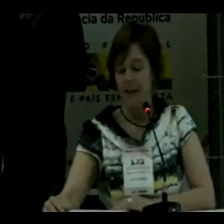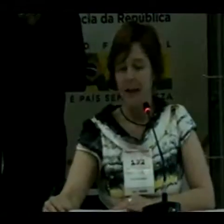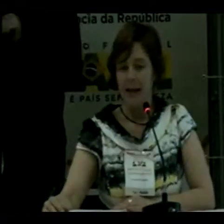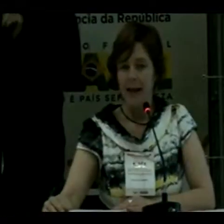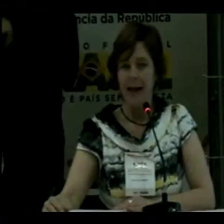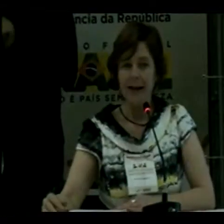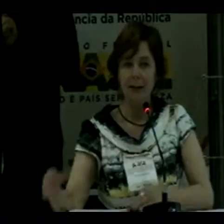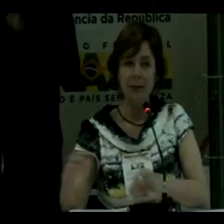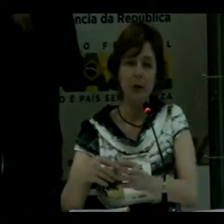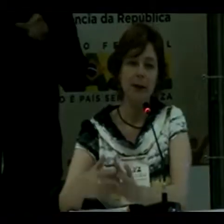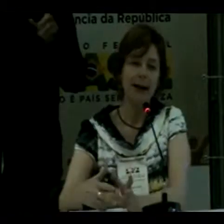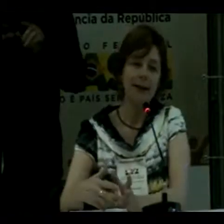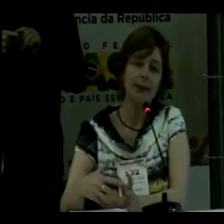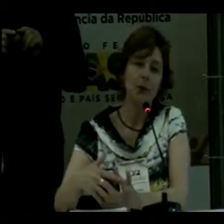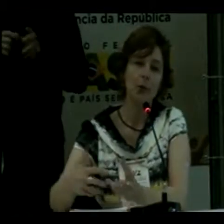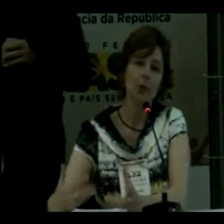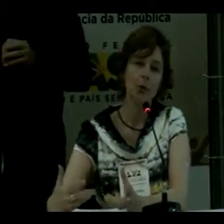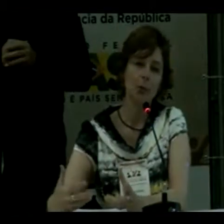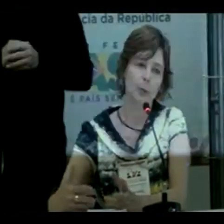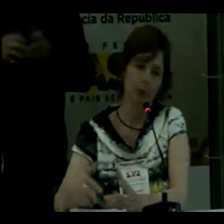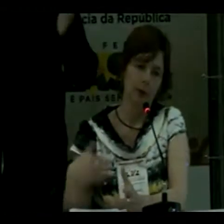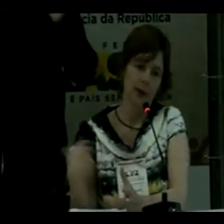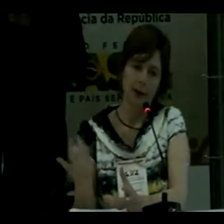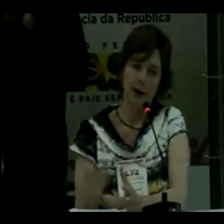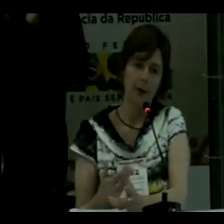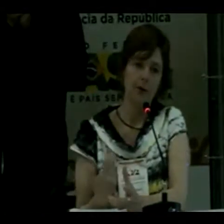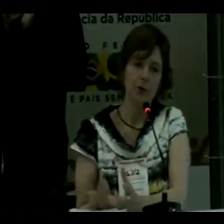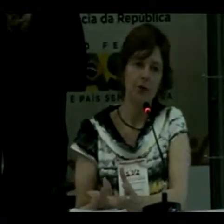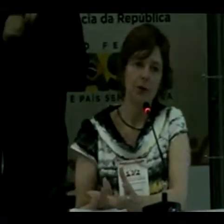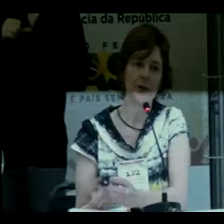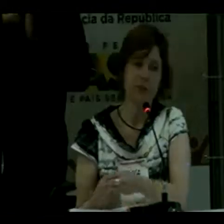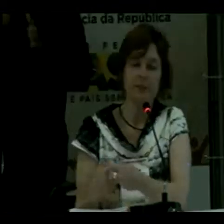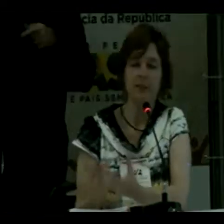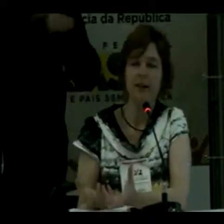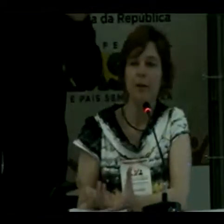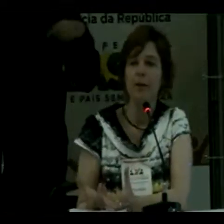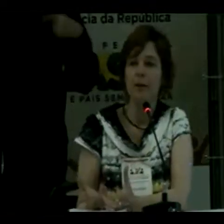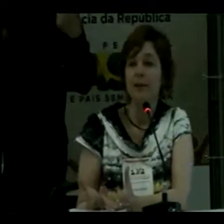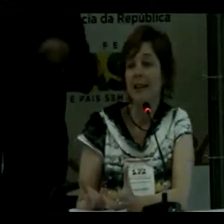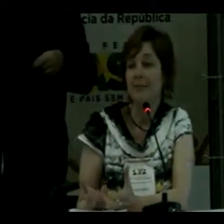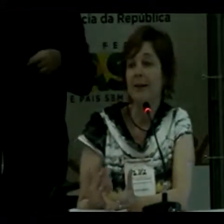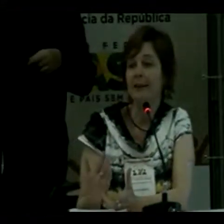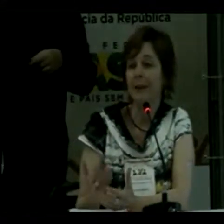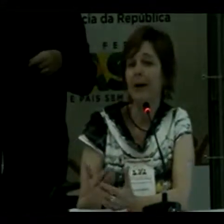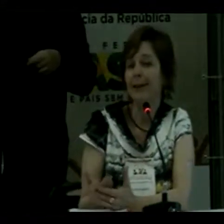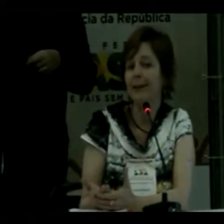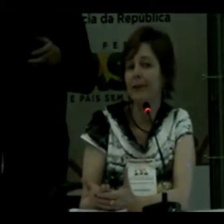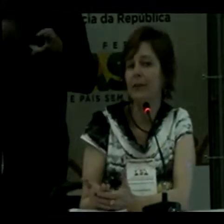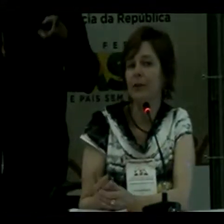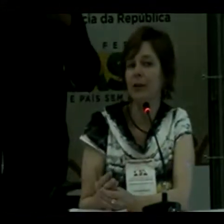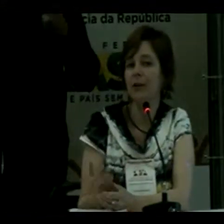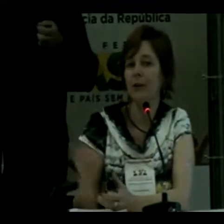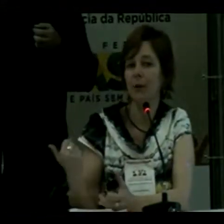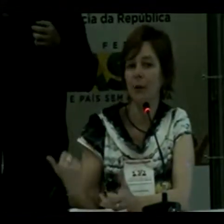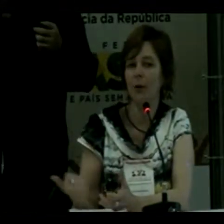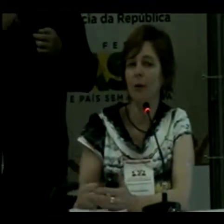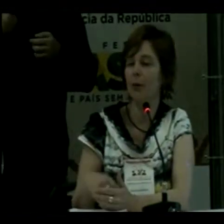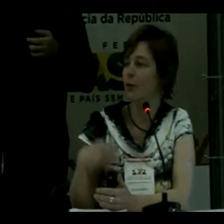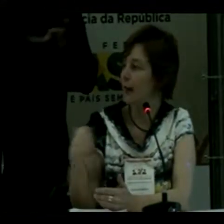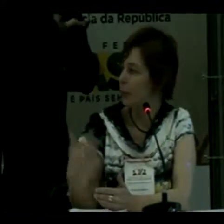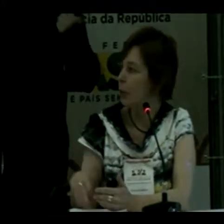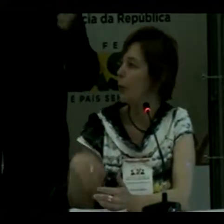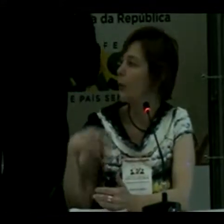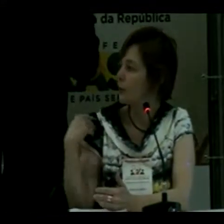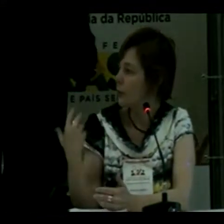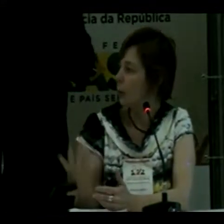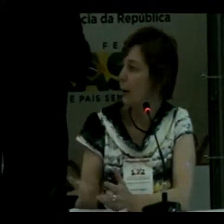síntese. Em primeiro lugar, que o grupo, ao discutir a concepção, percebe que tem uma grande sintonia com